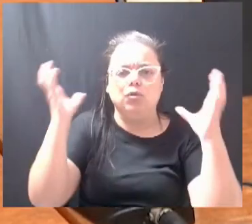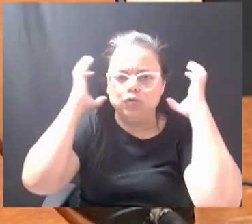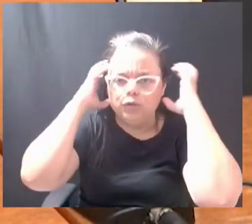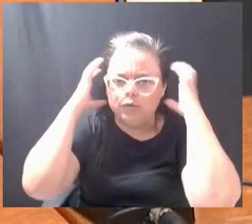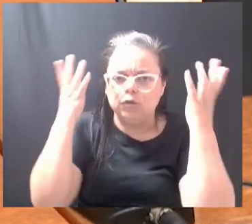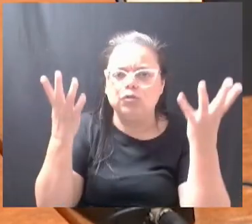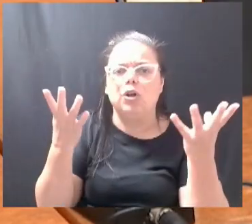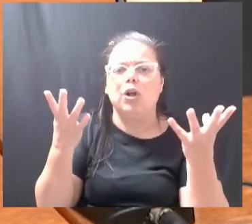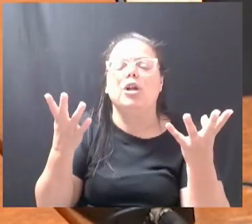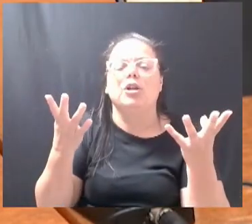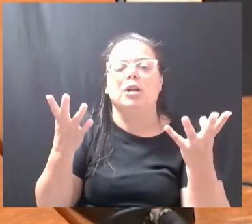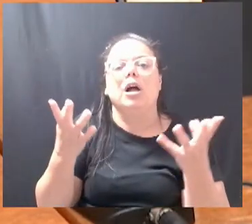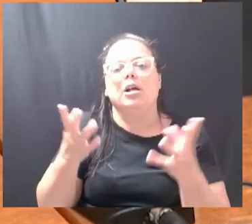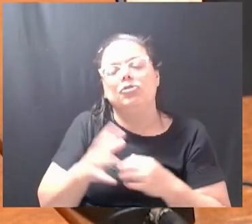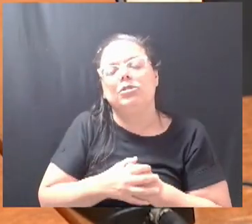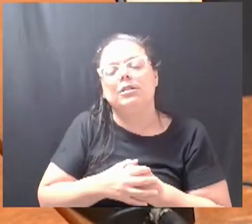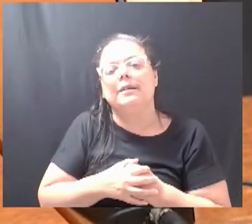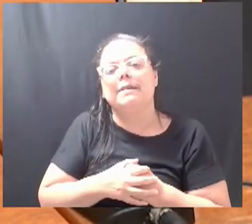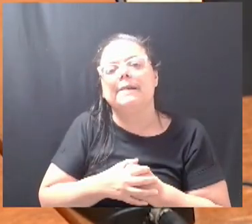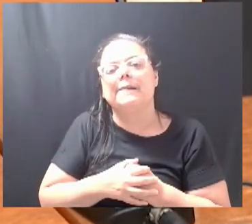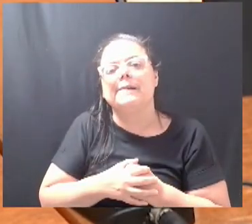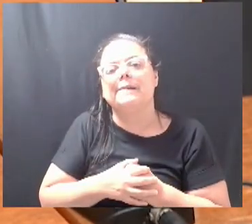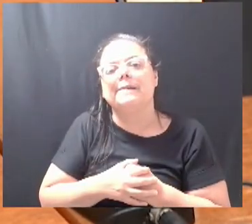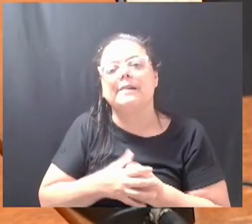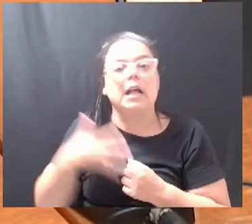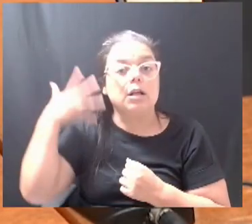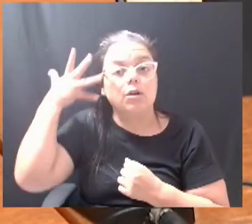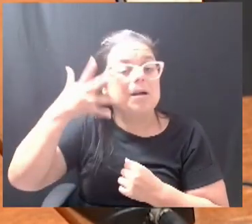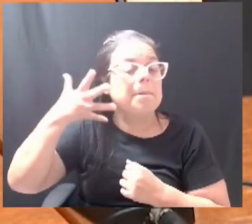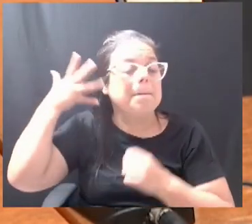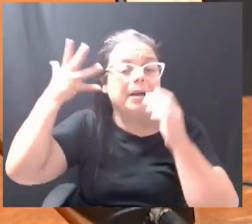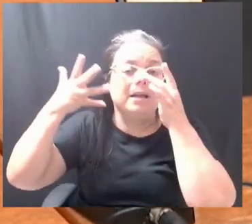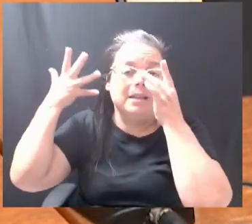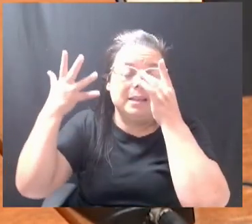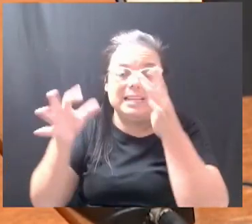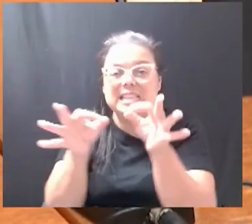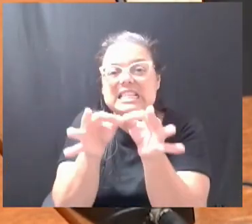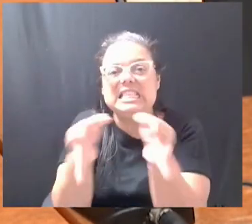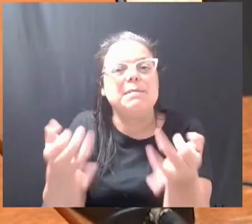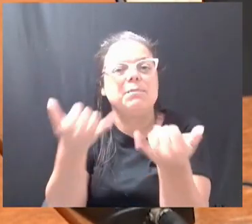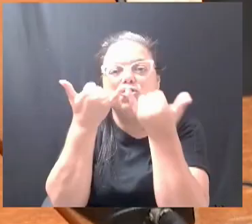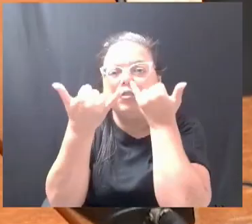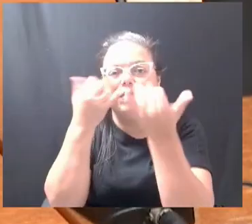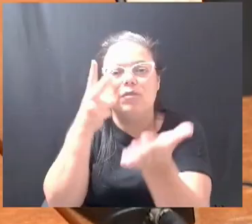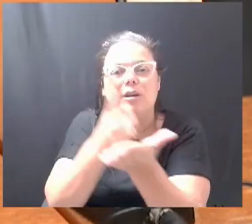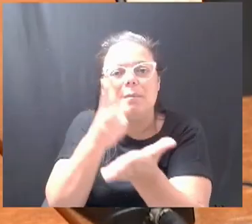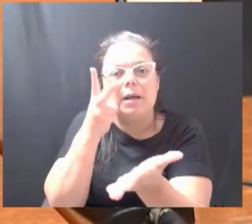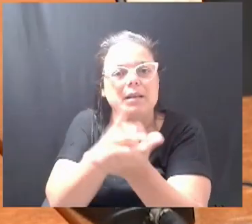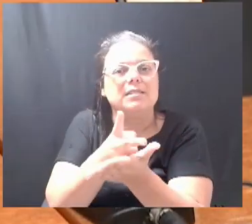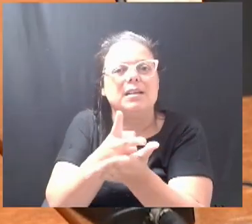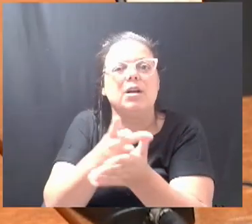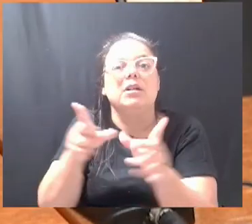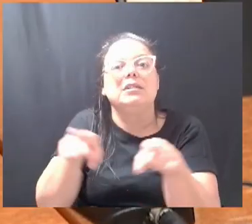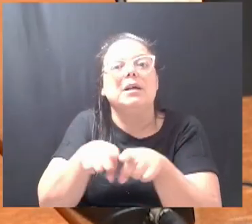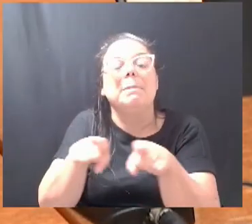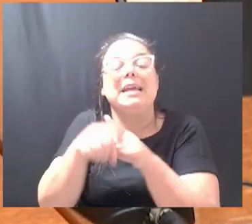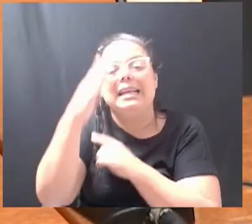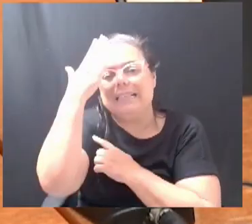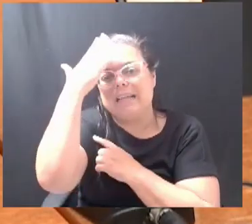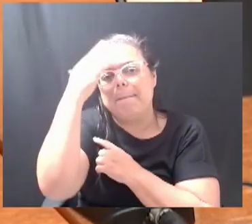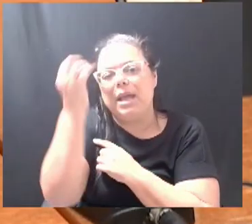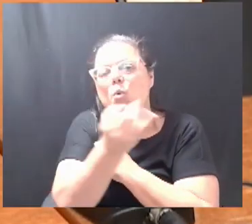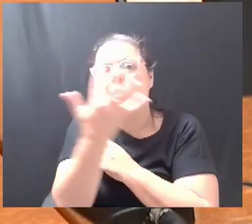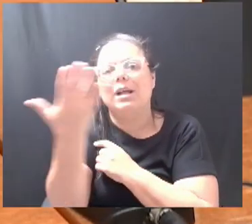disso. Ótimo. Com campanha simples de informação e rastreio de crianças, né? E ações